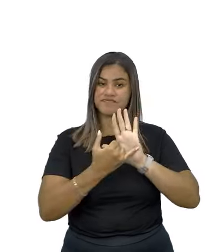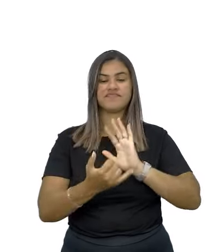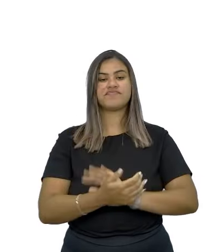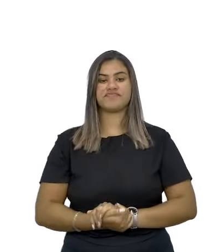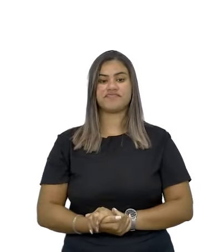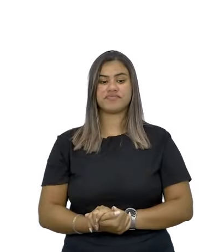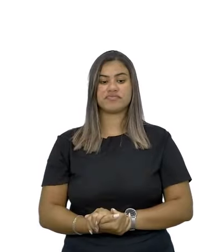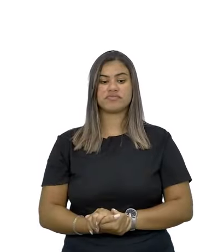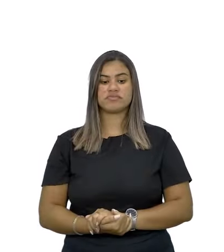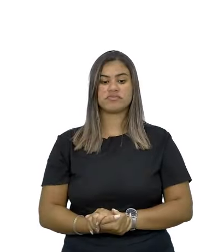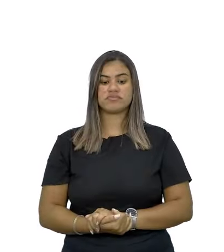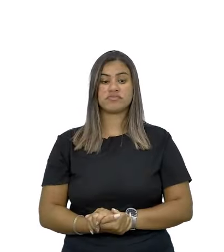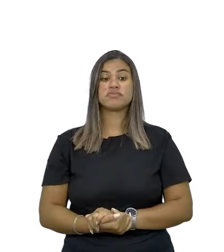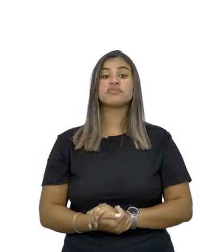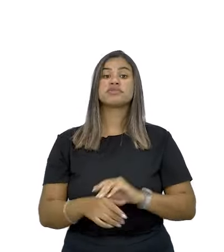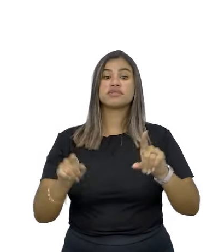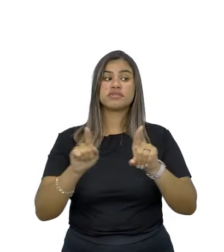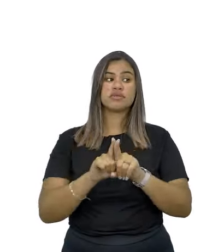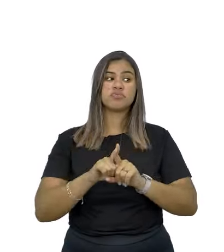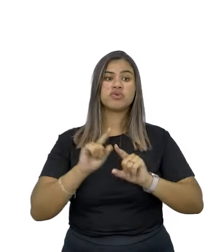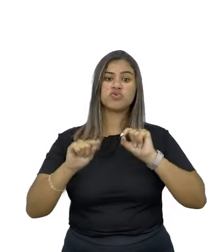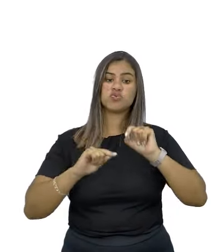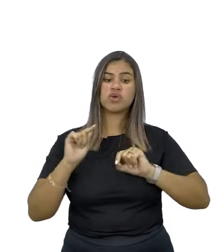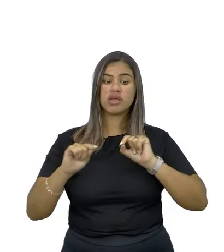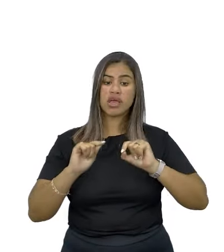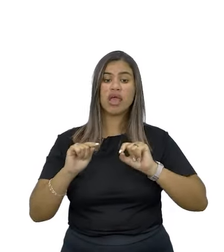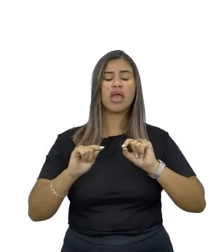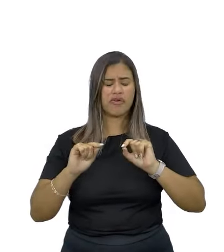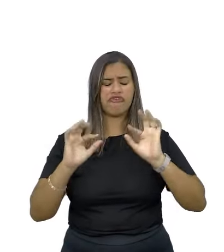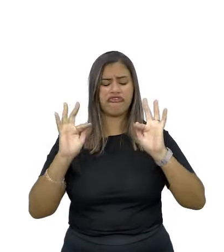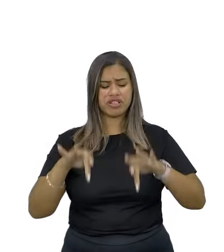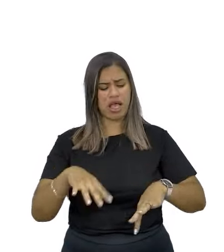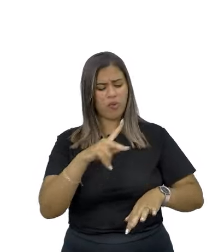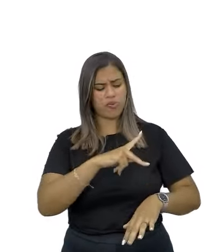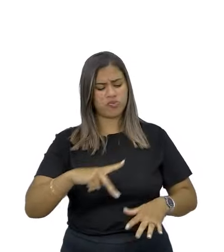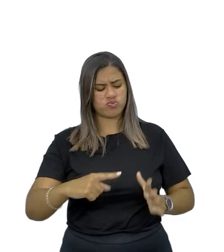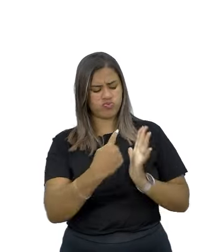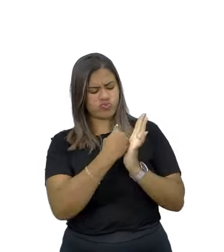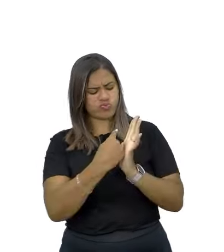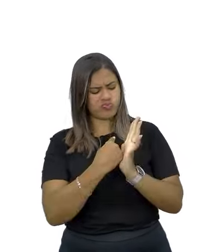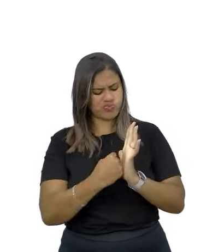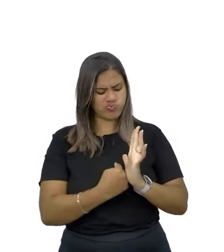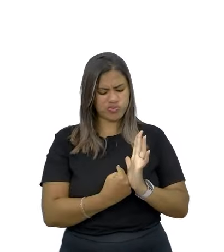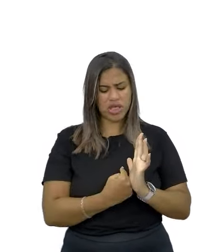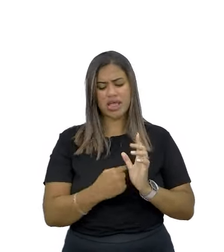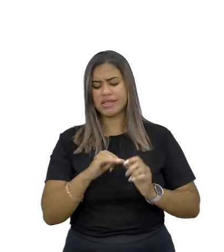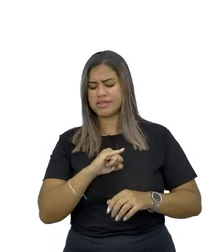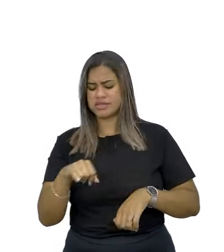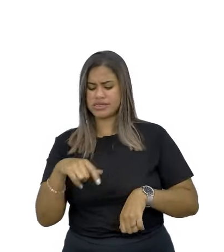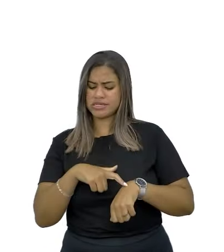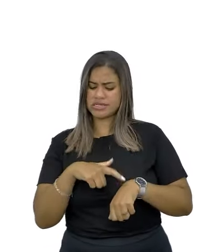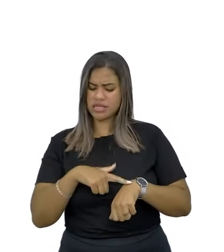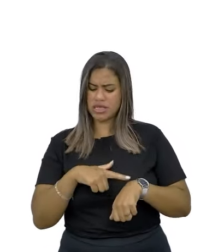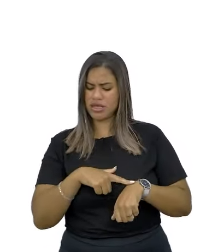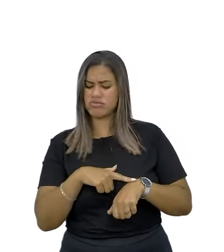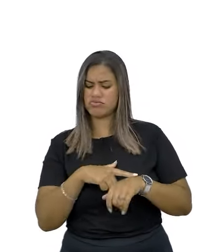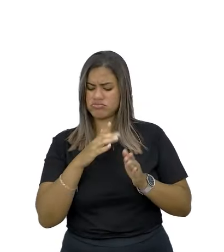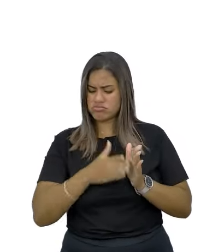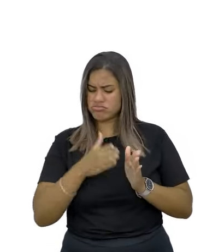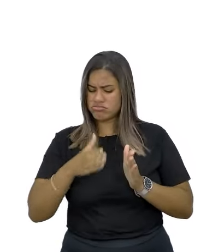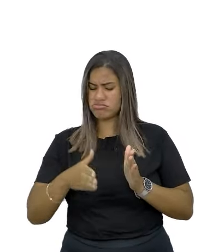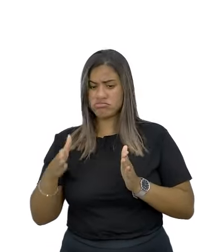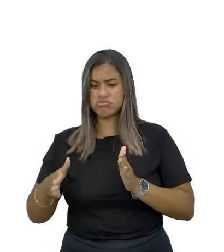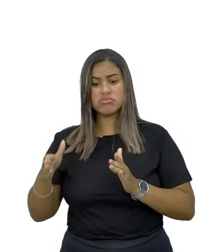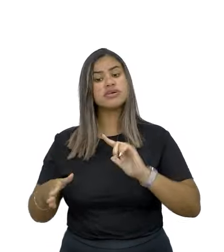e ele mesmo, no final, ele deve se questionar também se foram reservados momentos